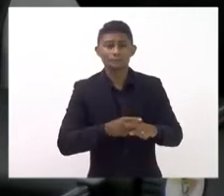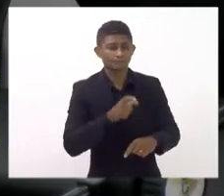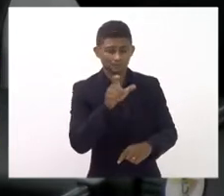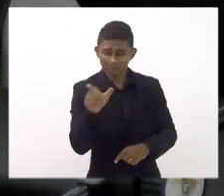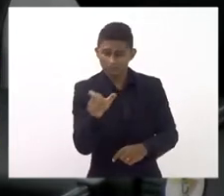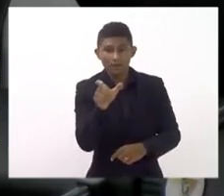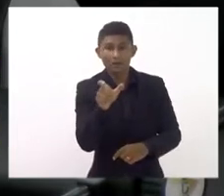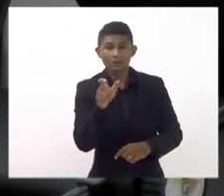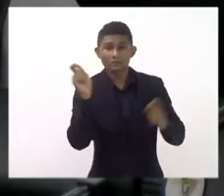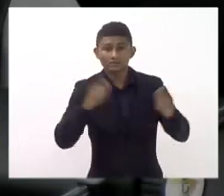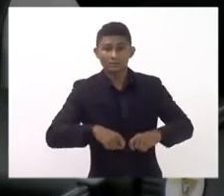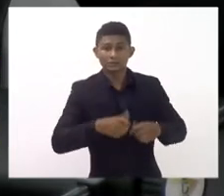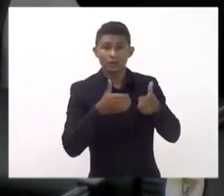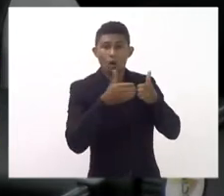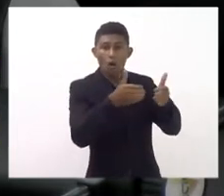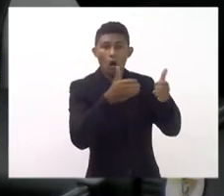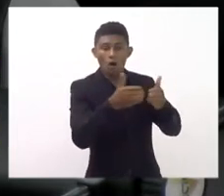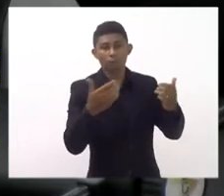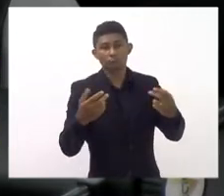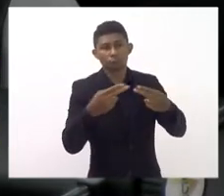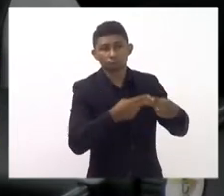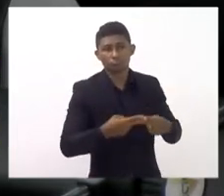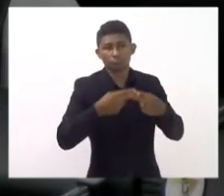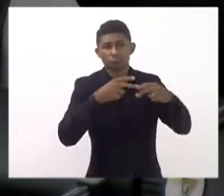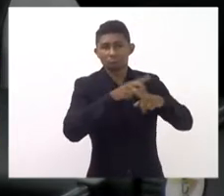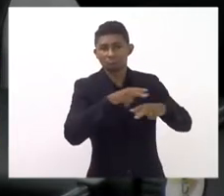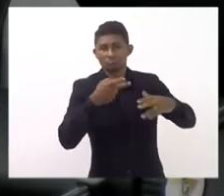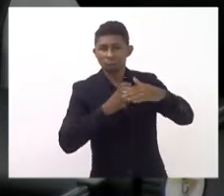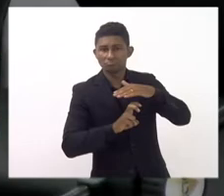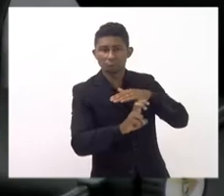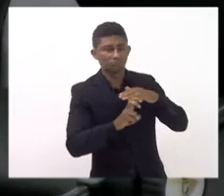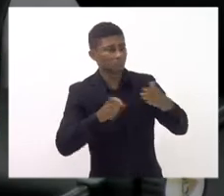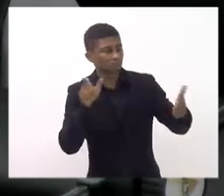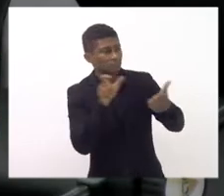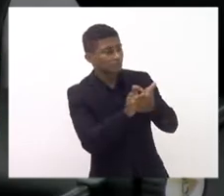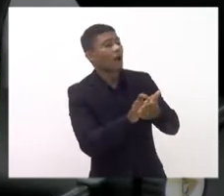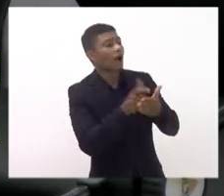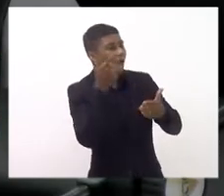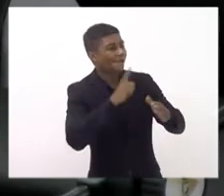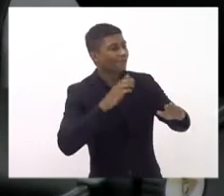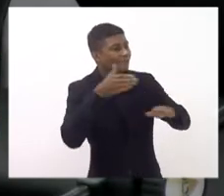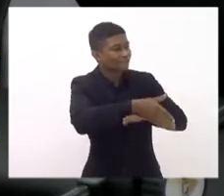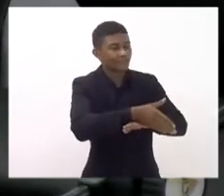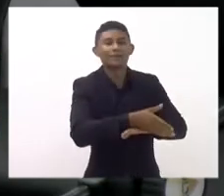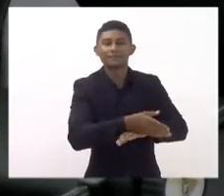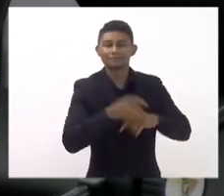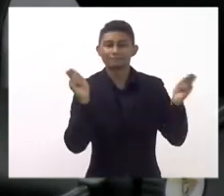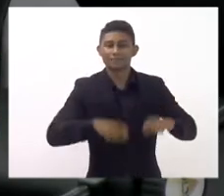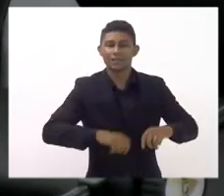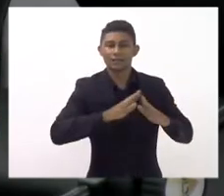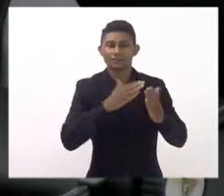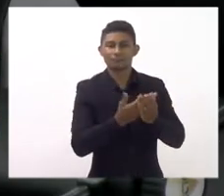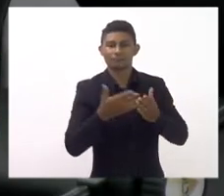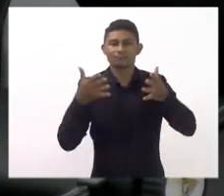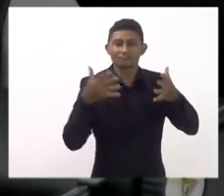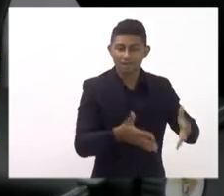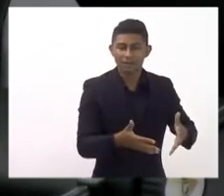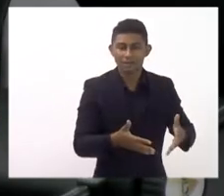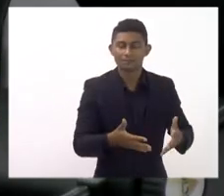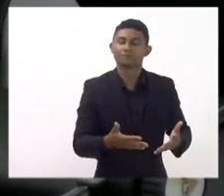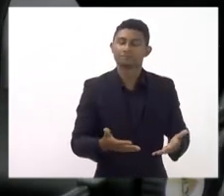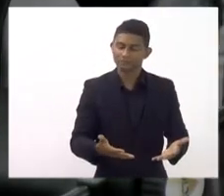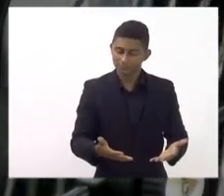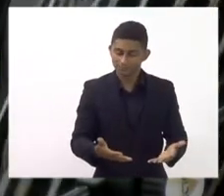adequadamente. Significa a possibilidade dele continuar estudando. A educação técnica